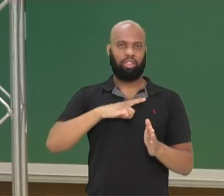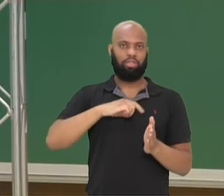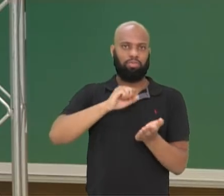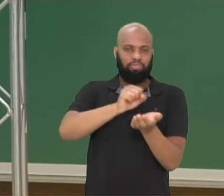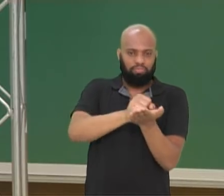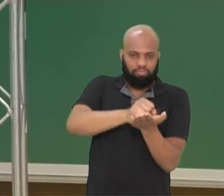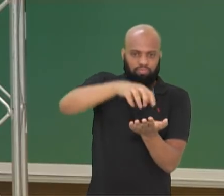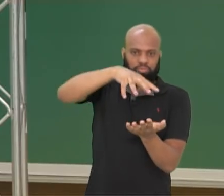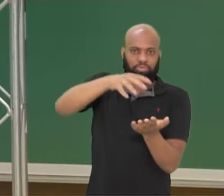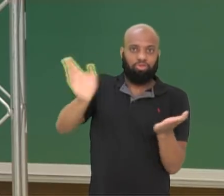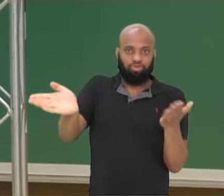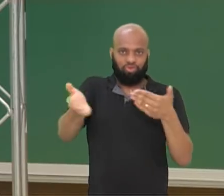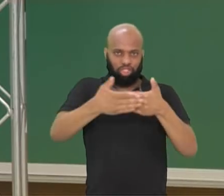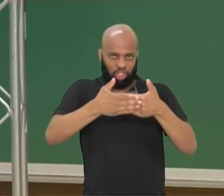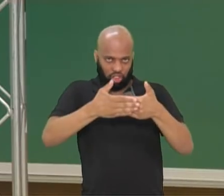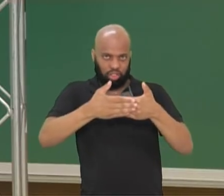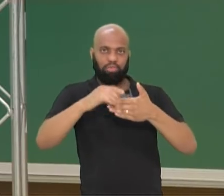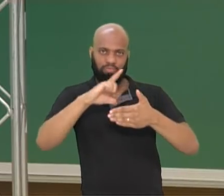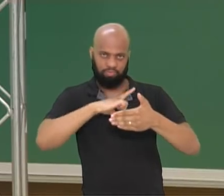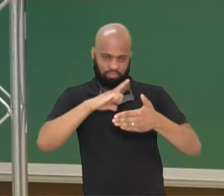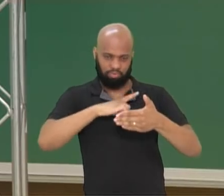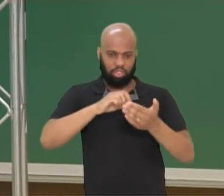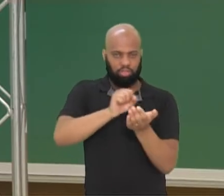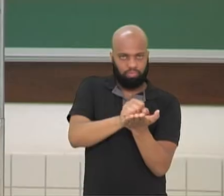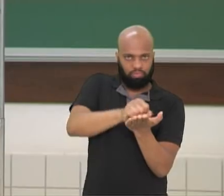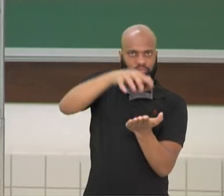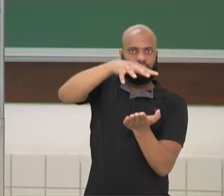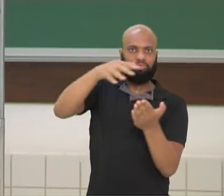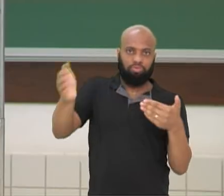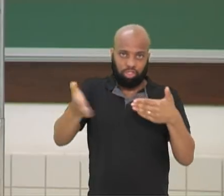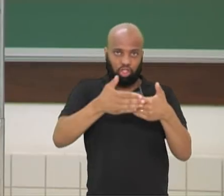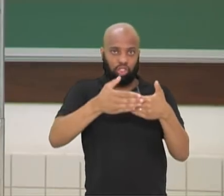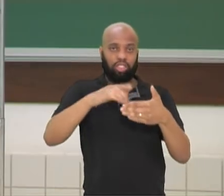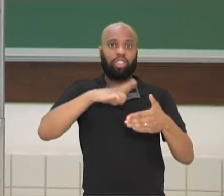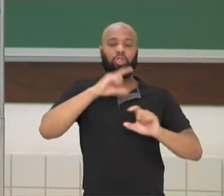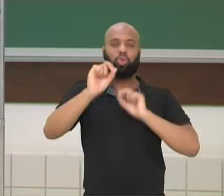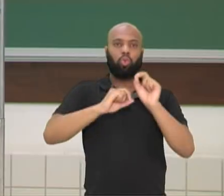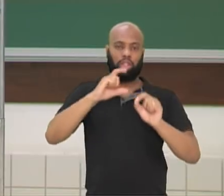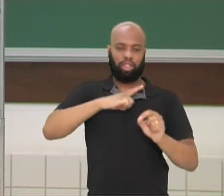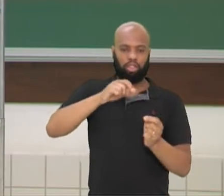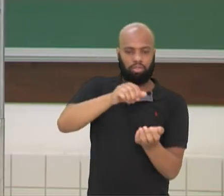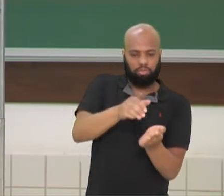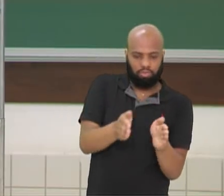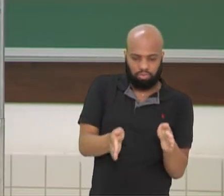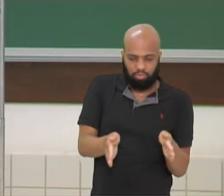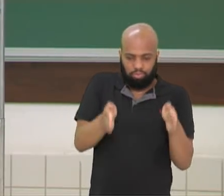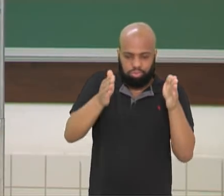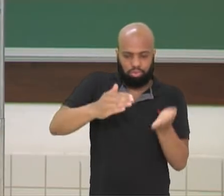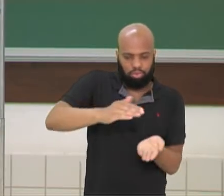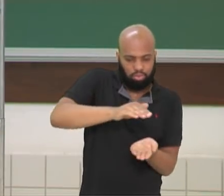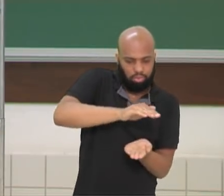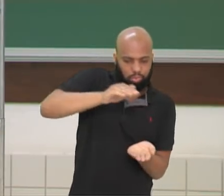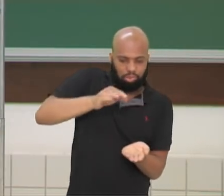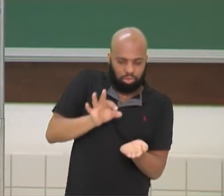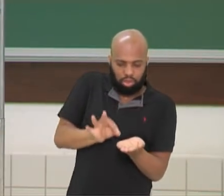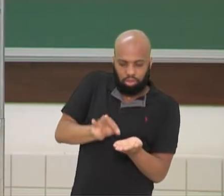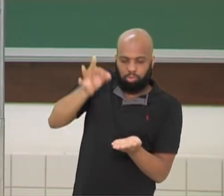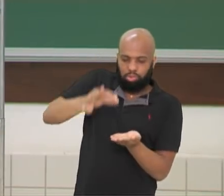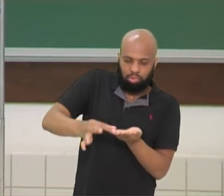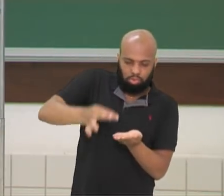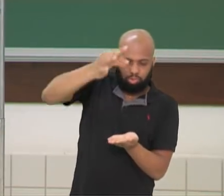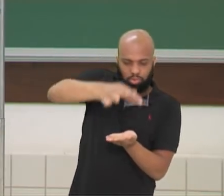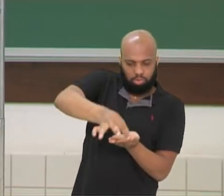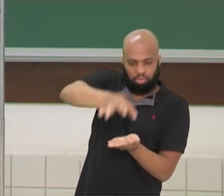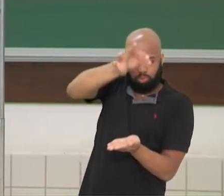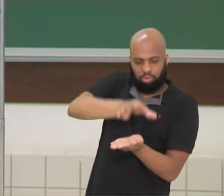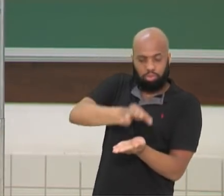de Platão, tem essas duas classificações, em que todas as arestas são do mesmo tamanho. Todos os segmentos que fecham a